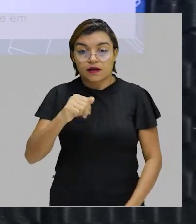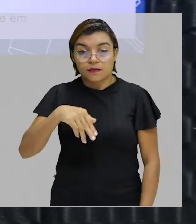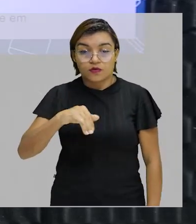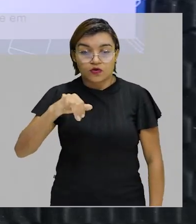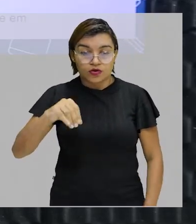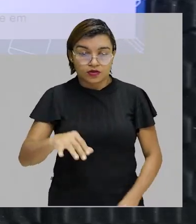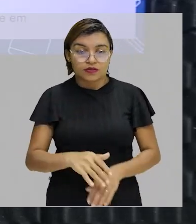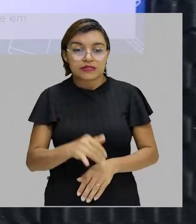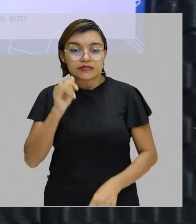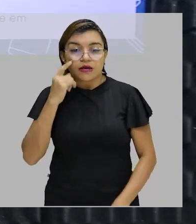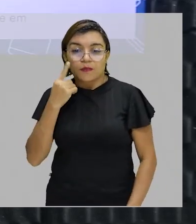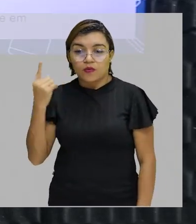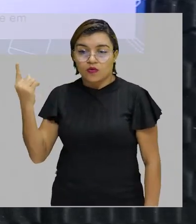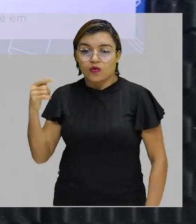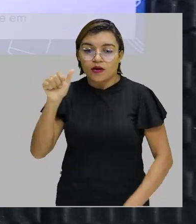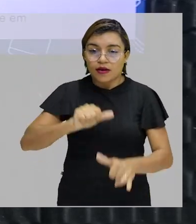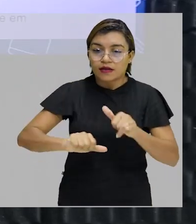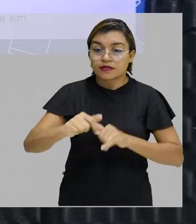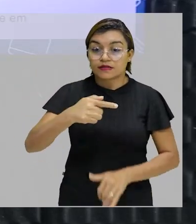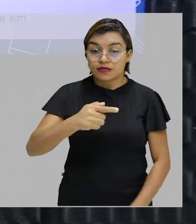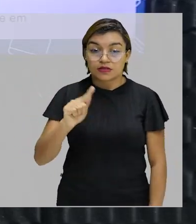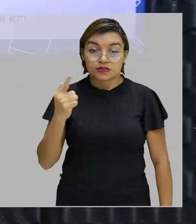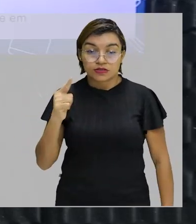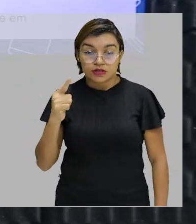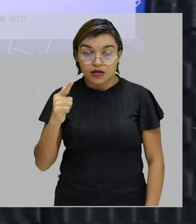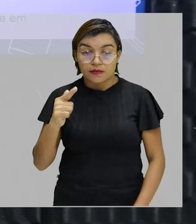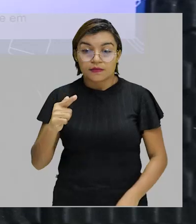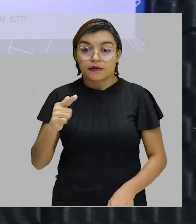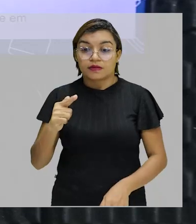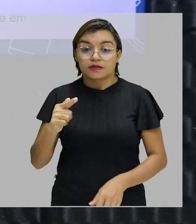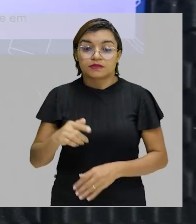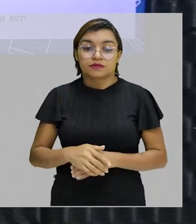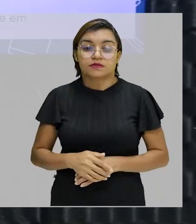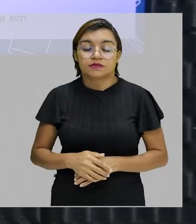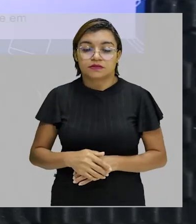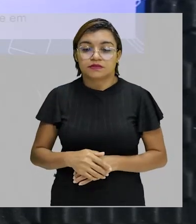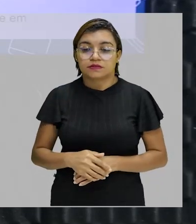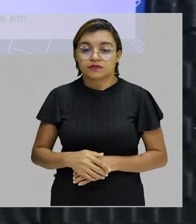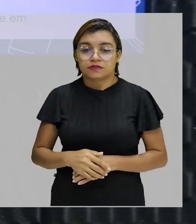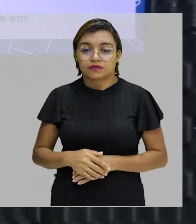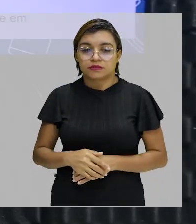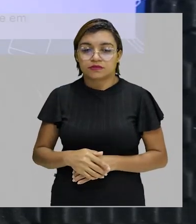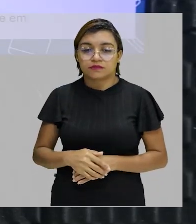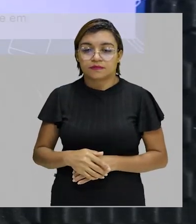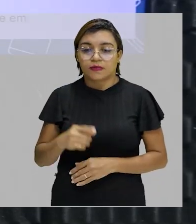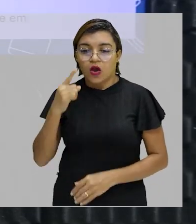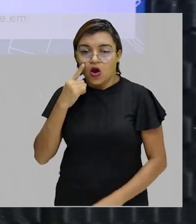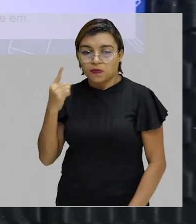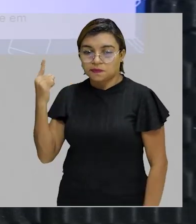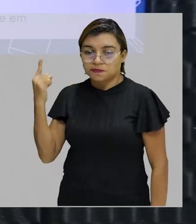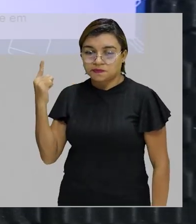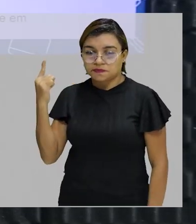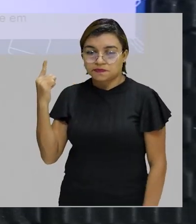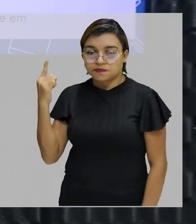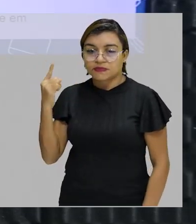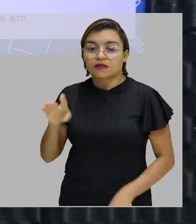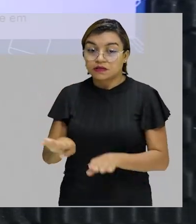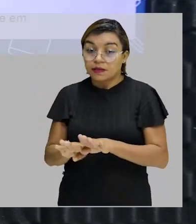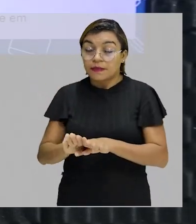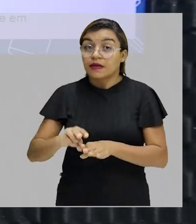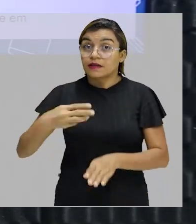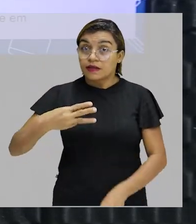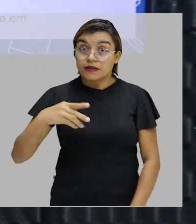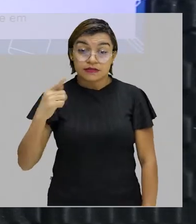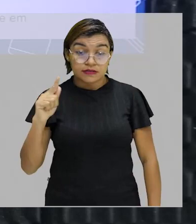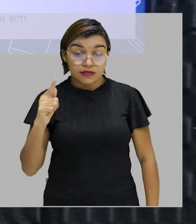reagindo-se 7 gramas de nitrogênio com 3 gramas de hidrogênio. Então, quanto de amônia eu vou obter